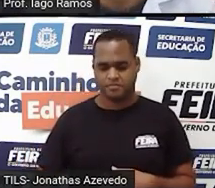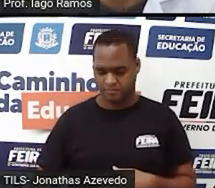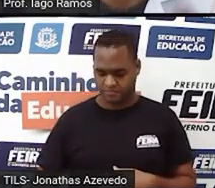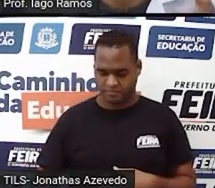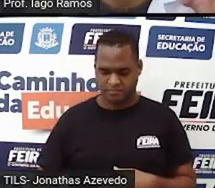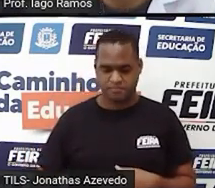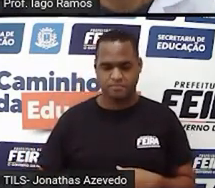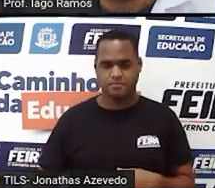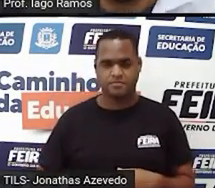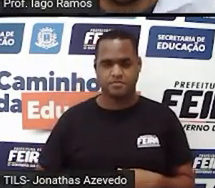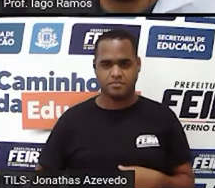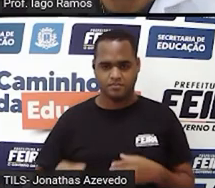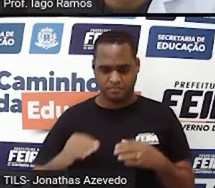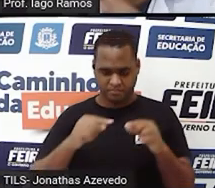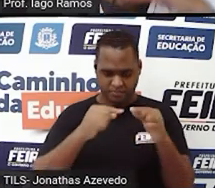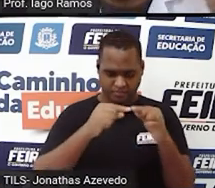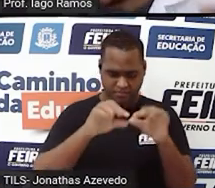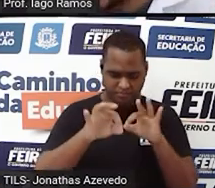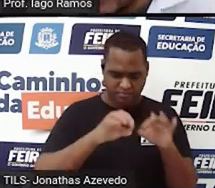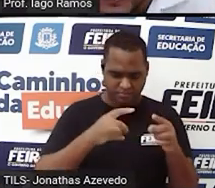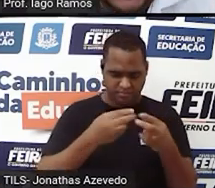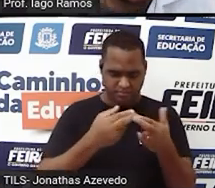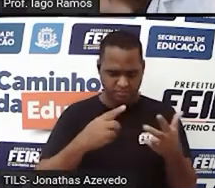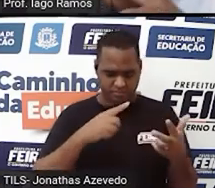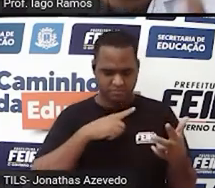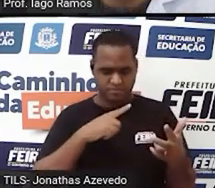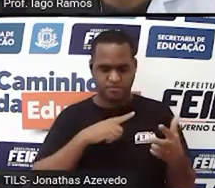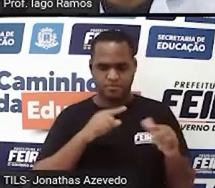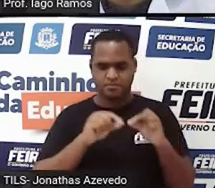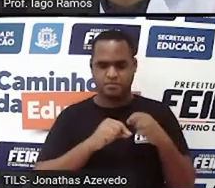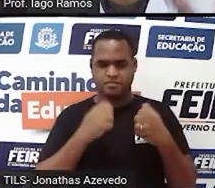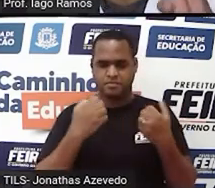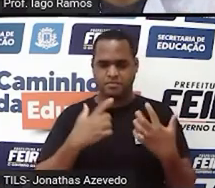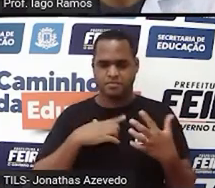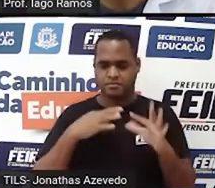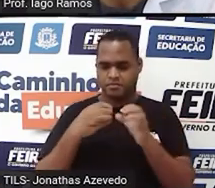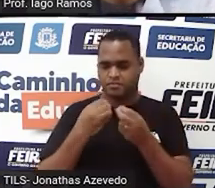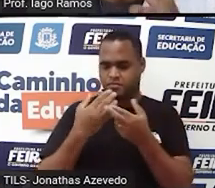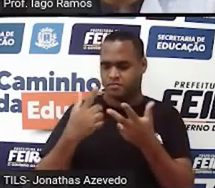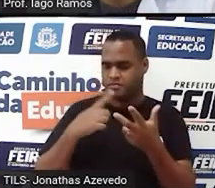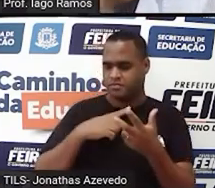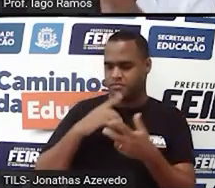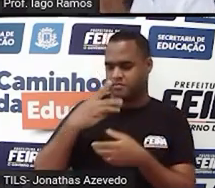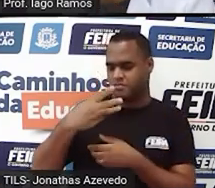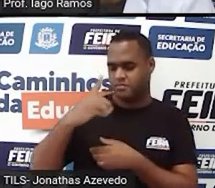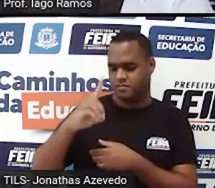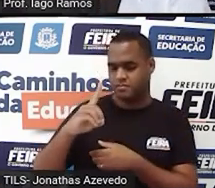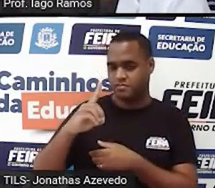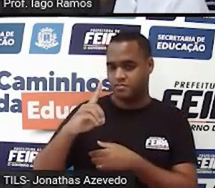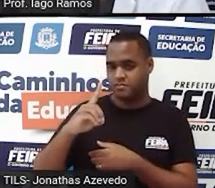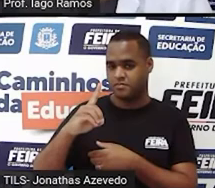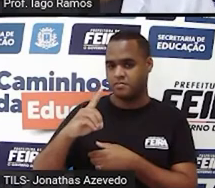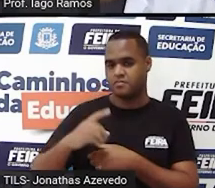tá falando de objetos de coisas de elementos tridimensionais